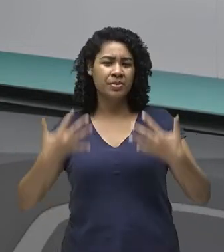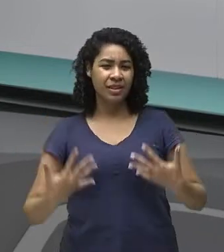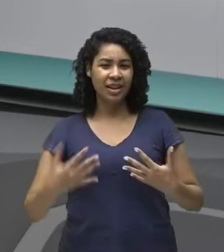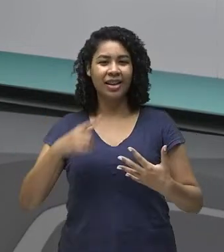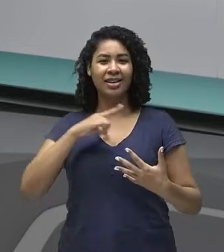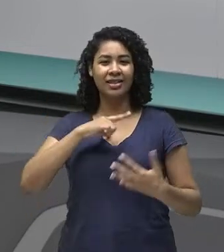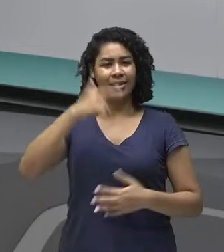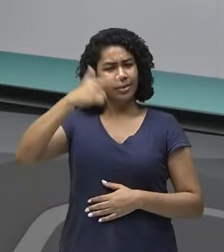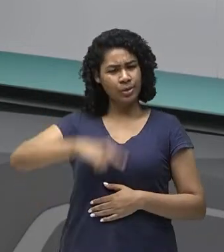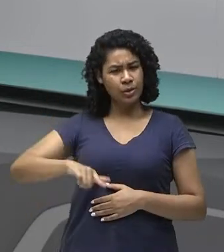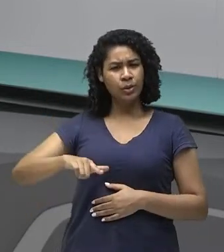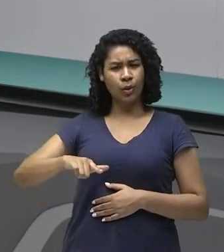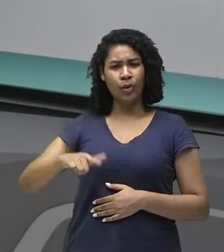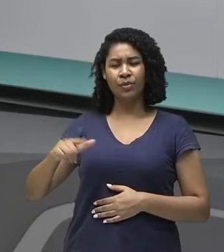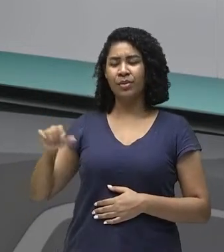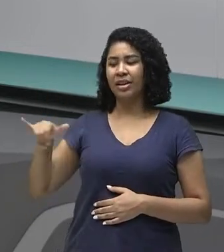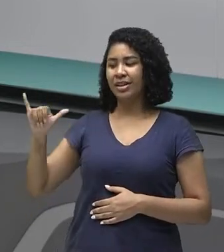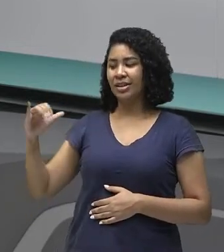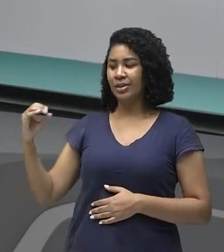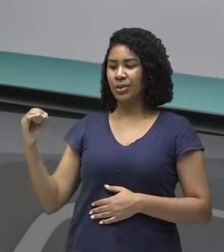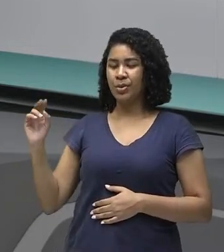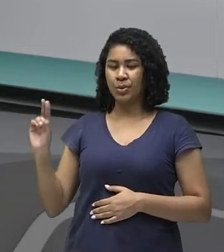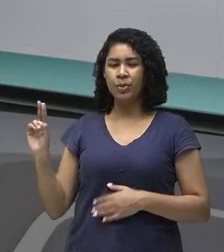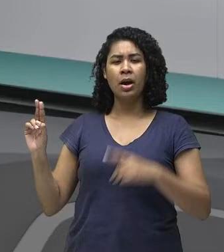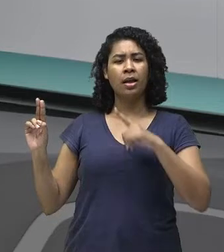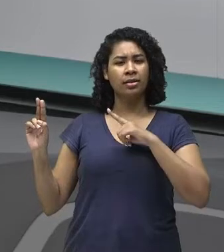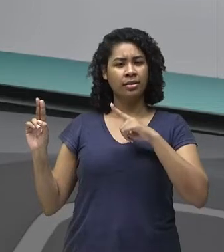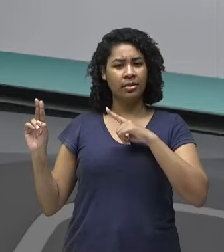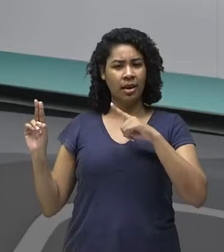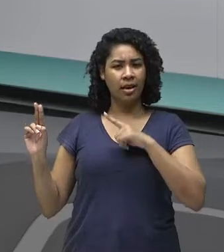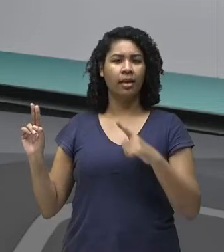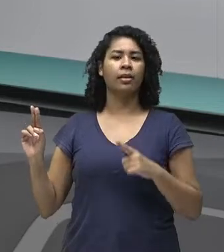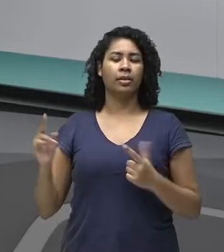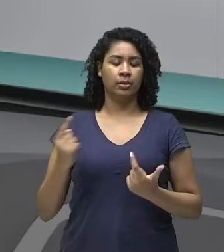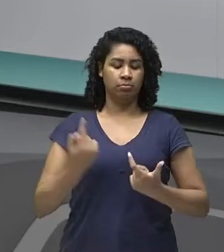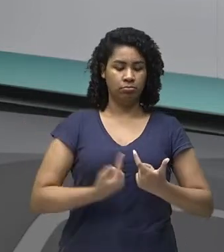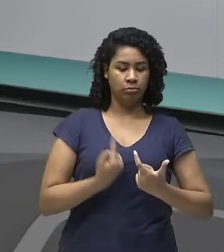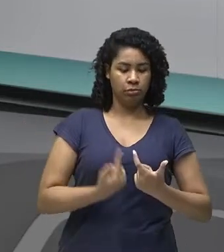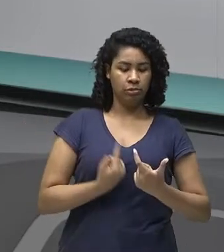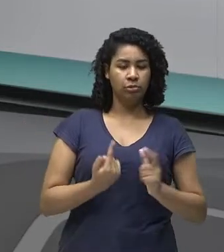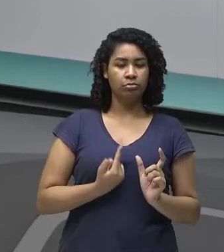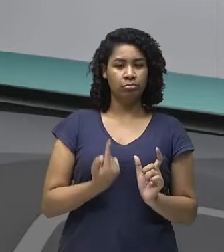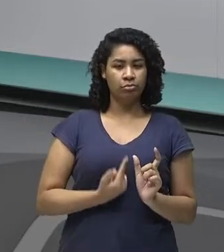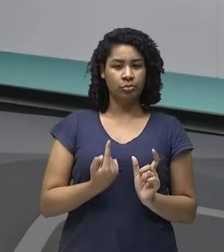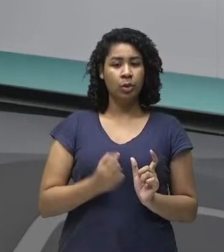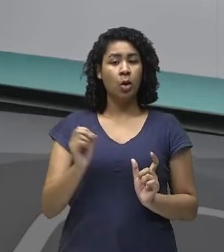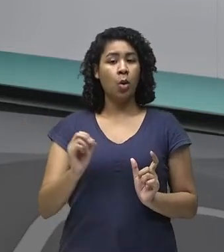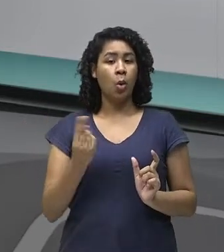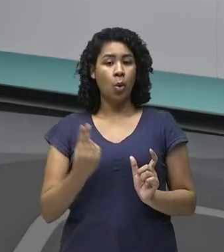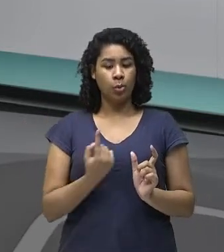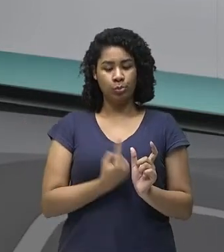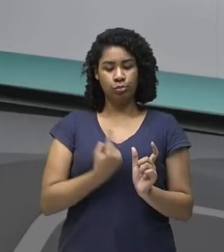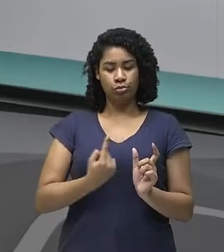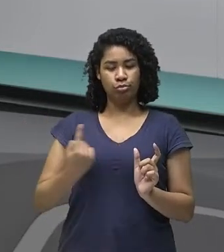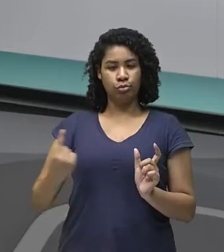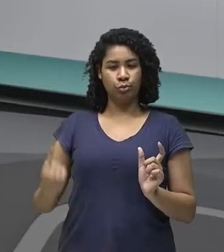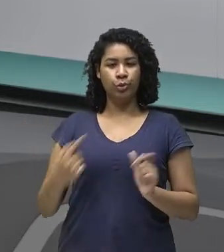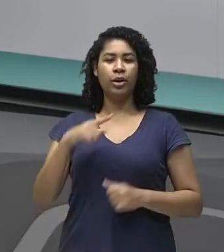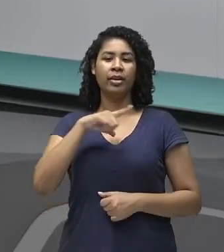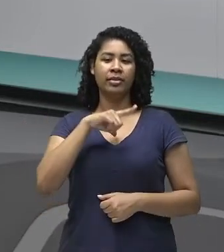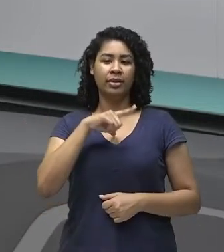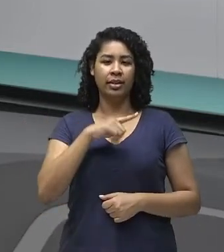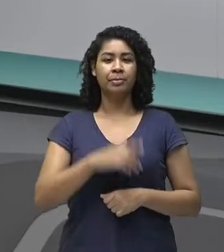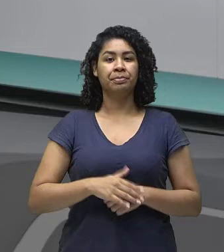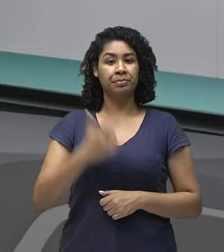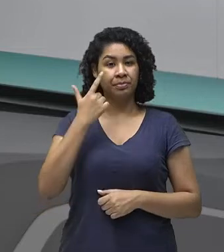novo? Ele tá aqui no singular e também no plural. Daqui a pouco nós vamos saber a diferença. Antes da gente continuar, vamos ler mais